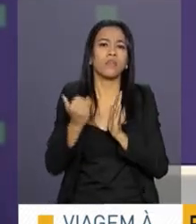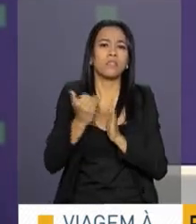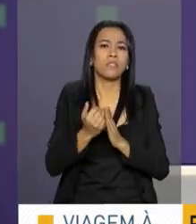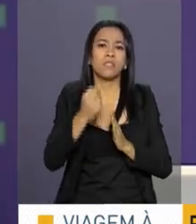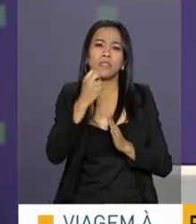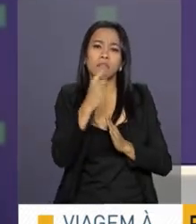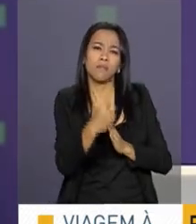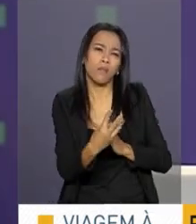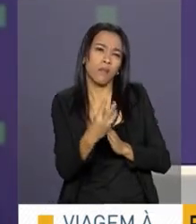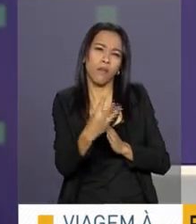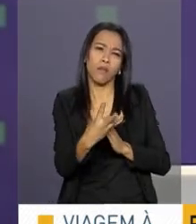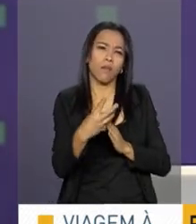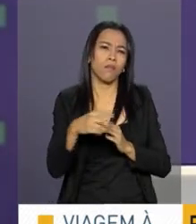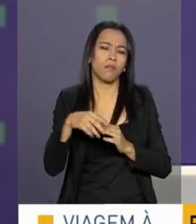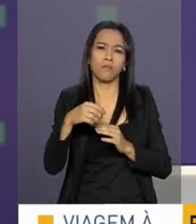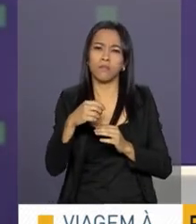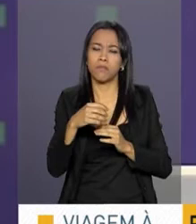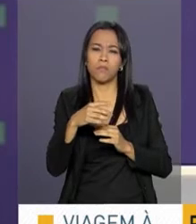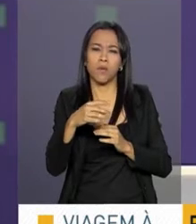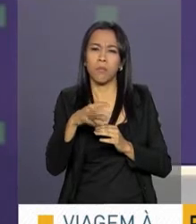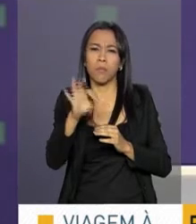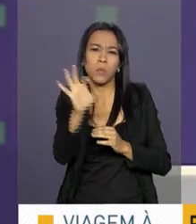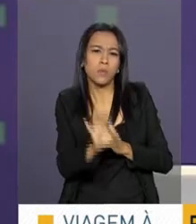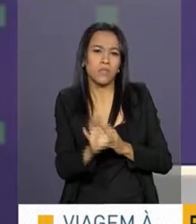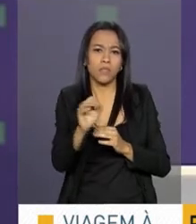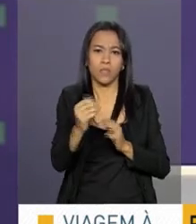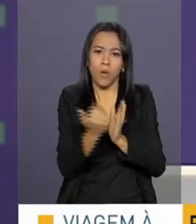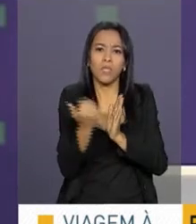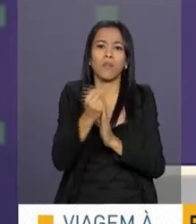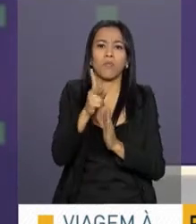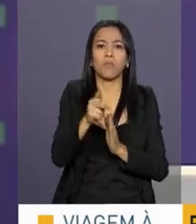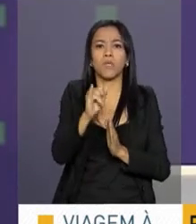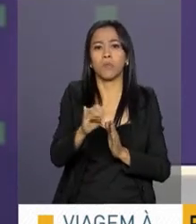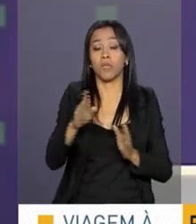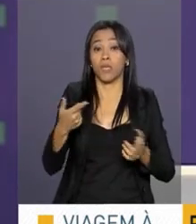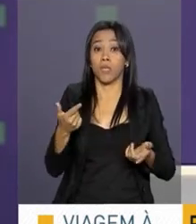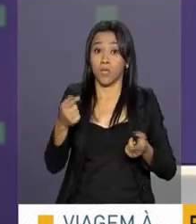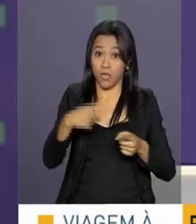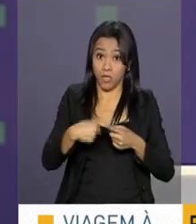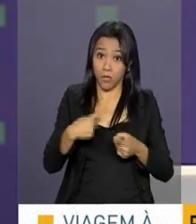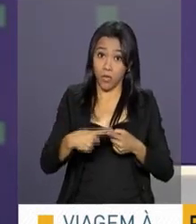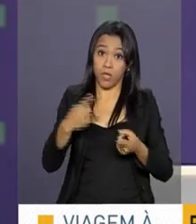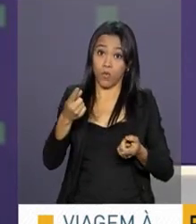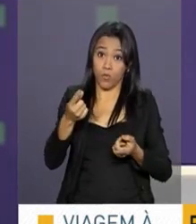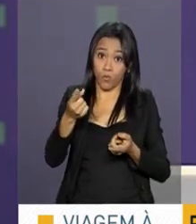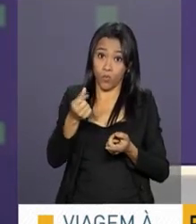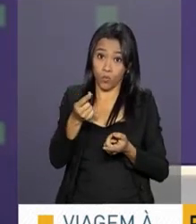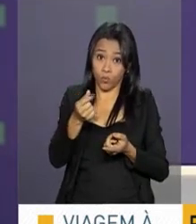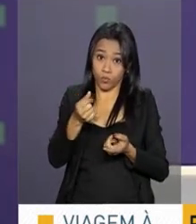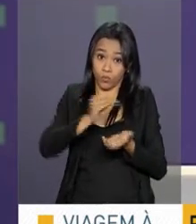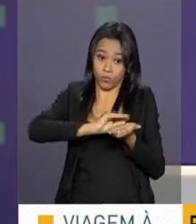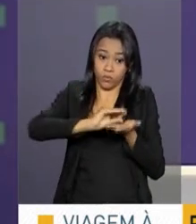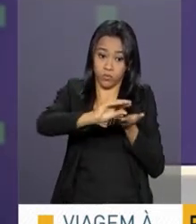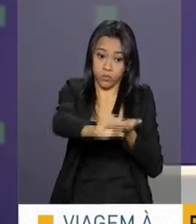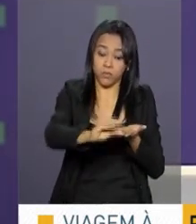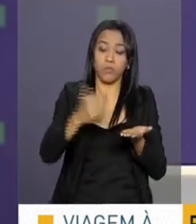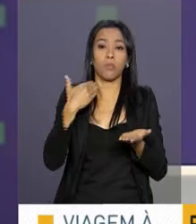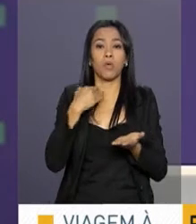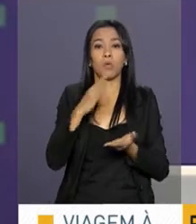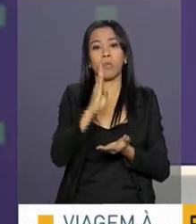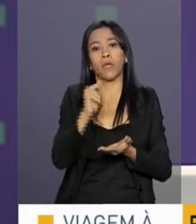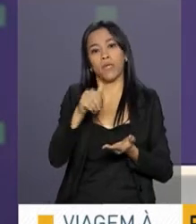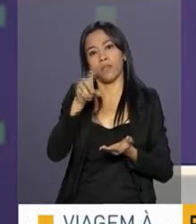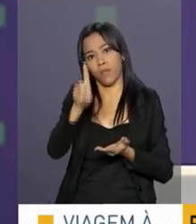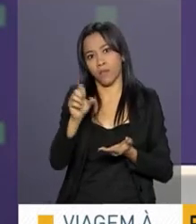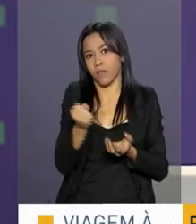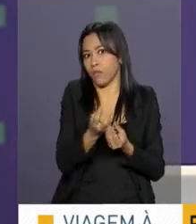PIB, né, no momento em que o financiamento público via BNDES era extremamente farto, né, e com